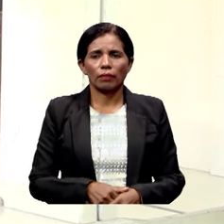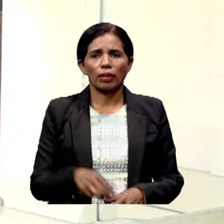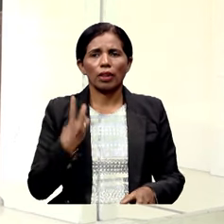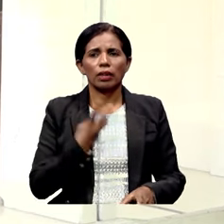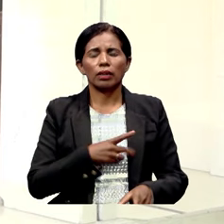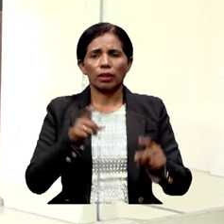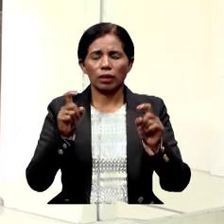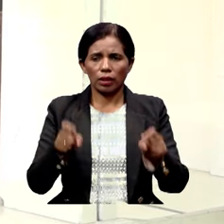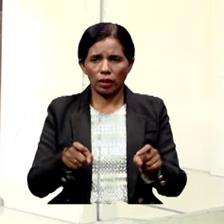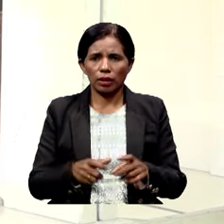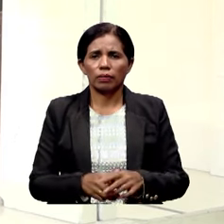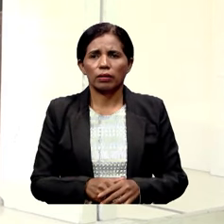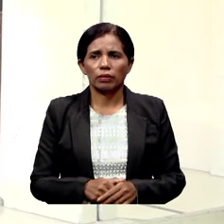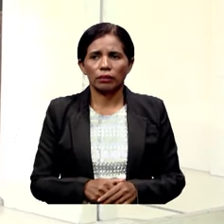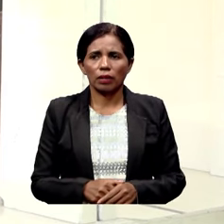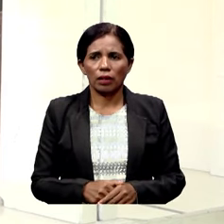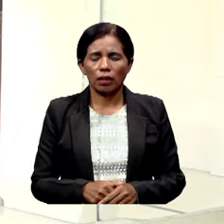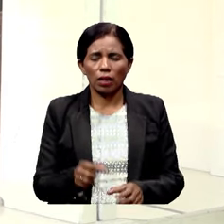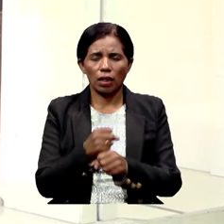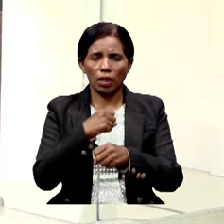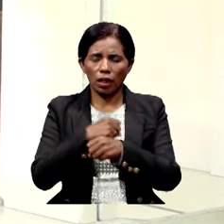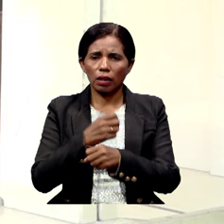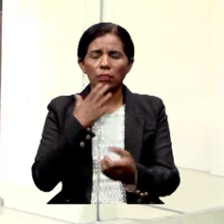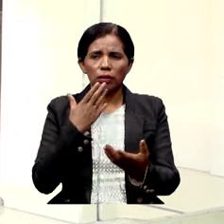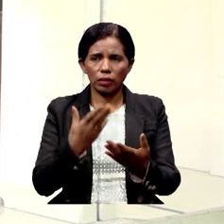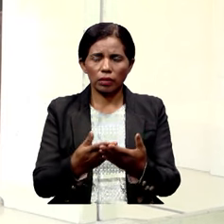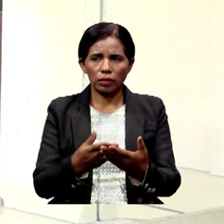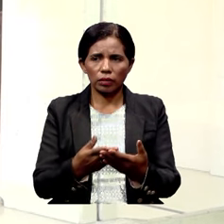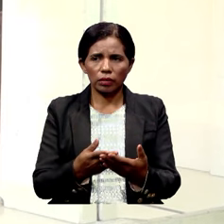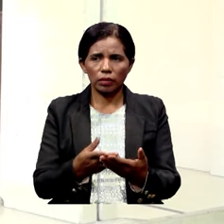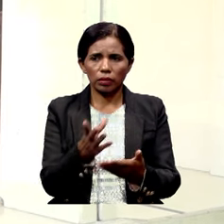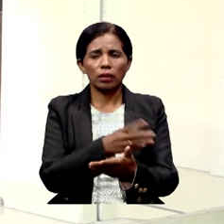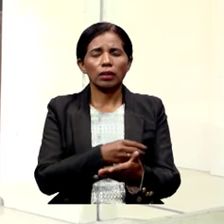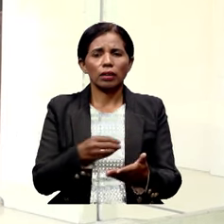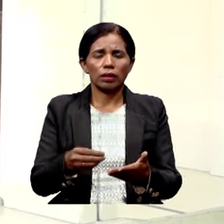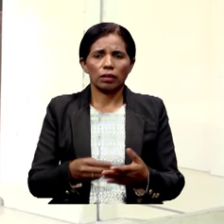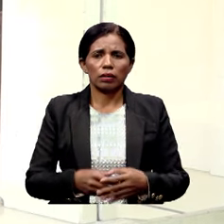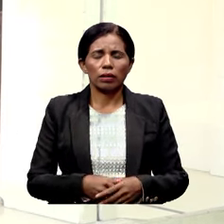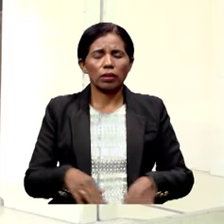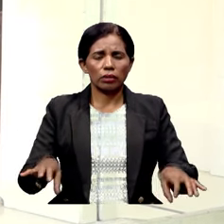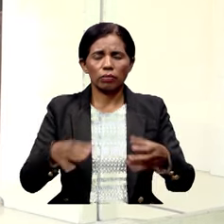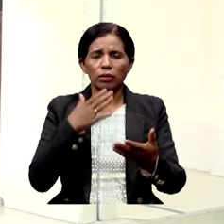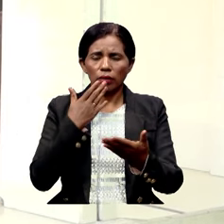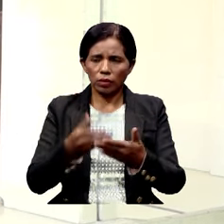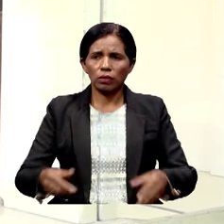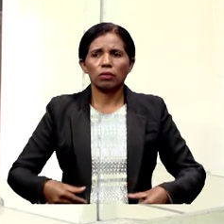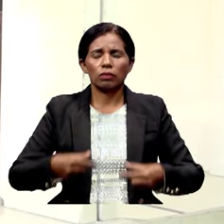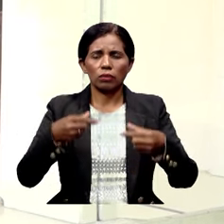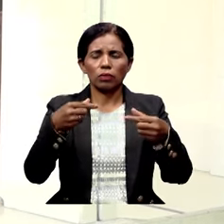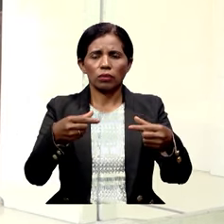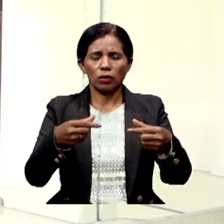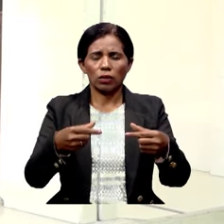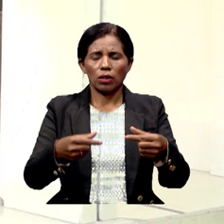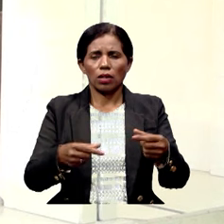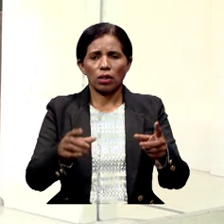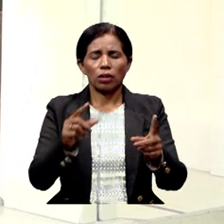ser kreatif no iha assunto fo kurazeng